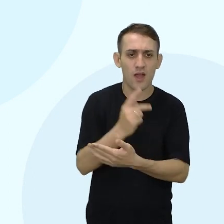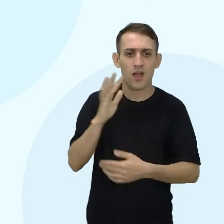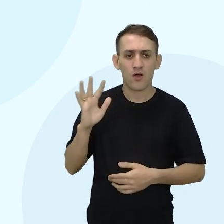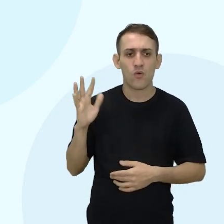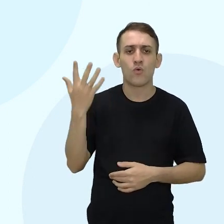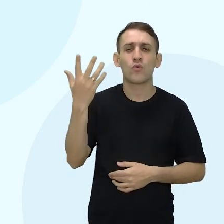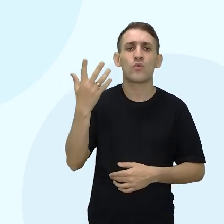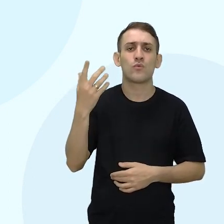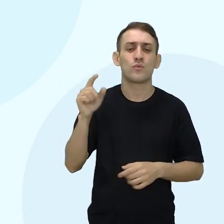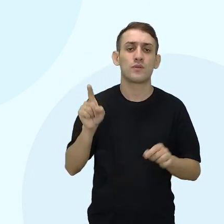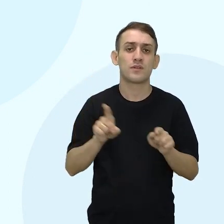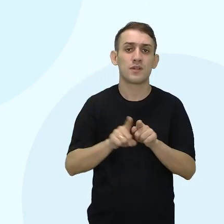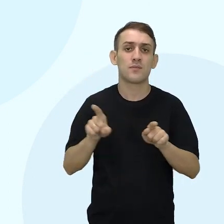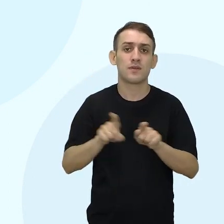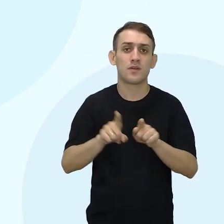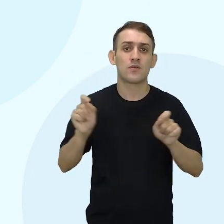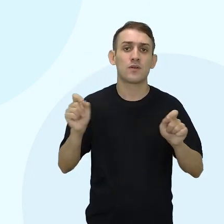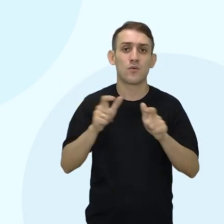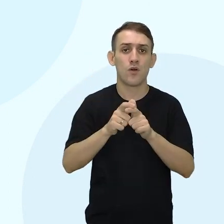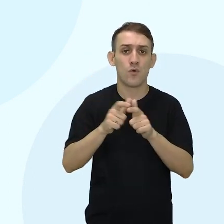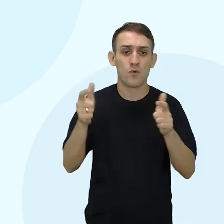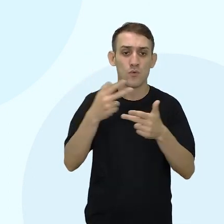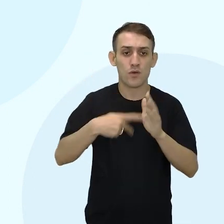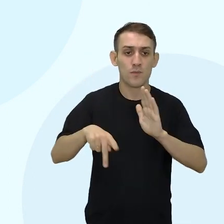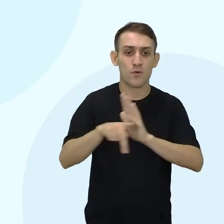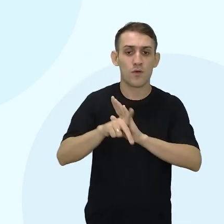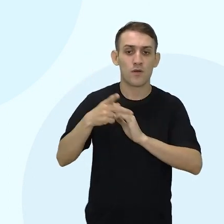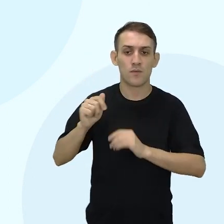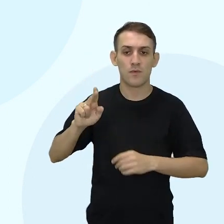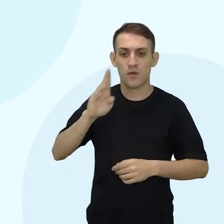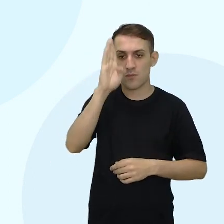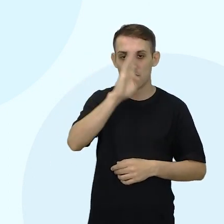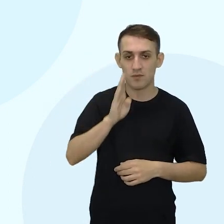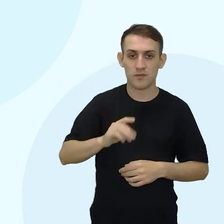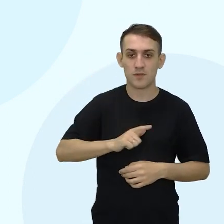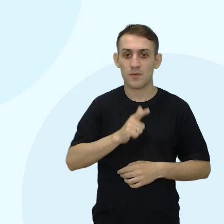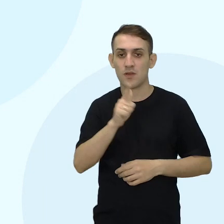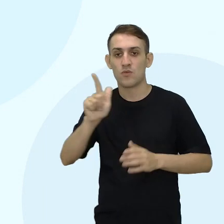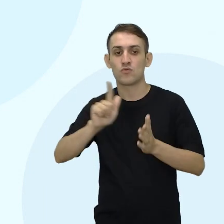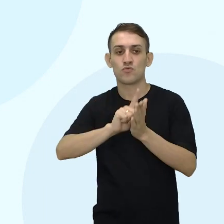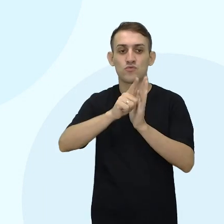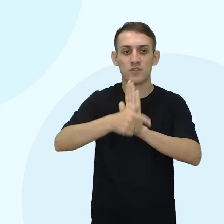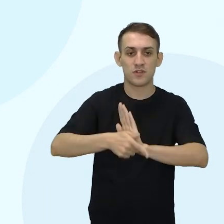expedições, o aumento do tráfico do pau-brasil e outros gêneros por